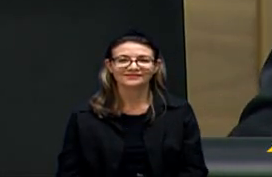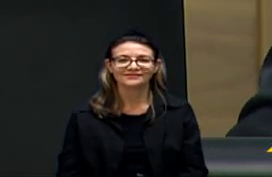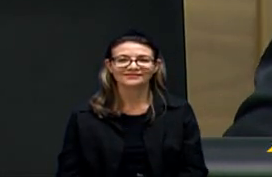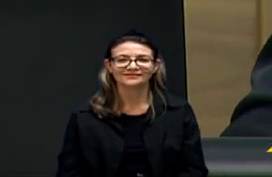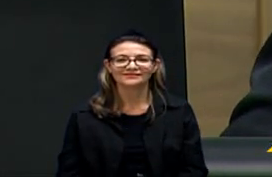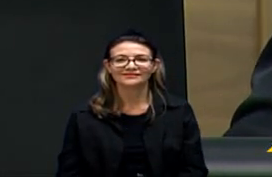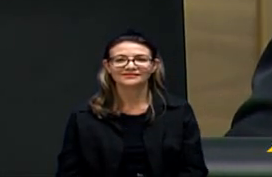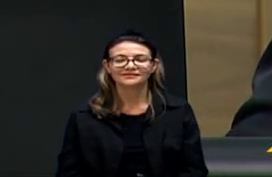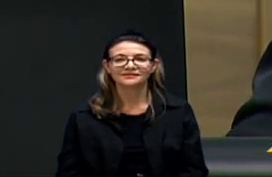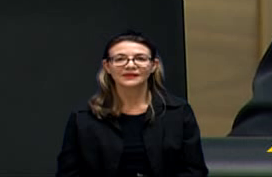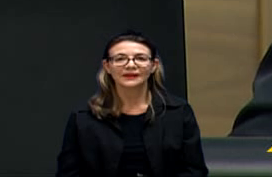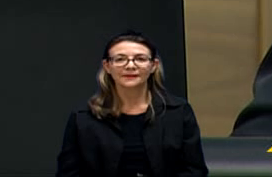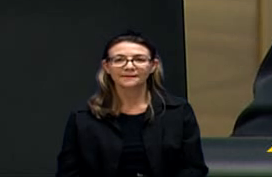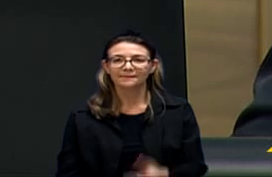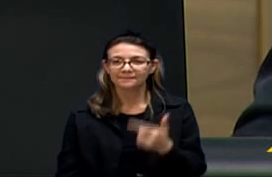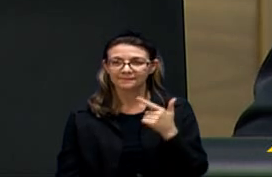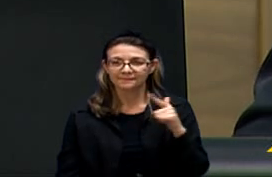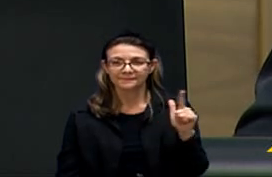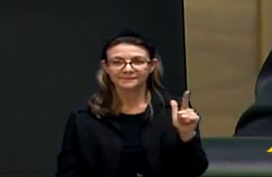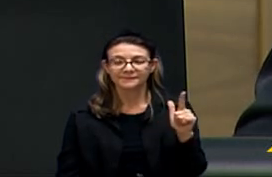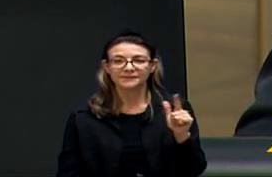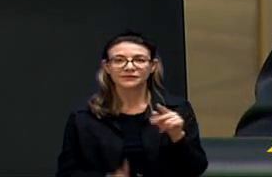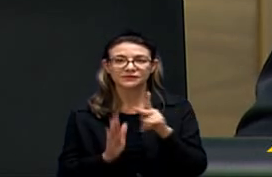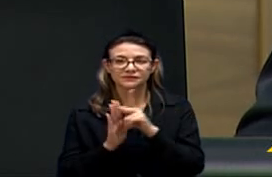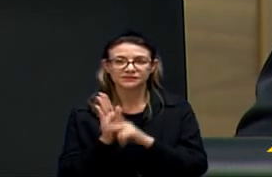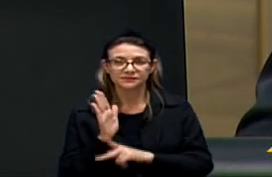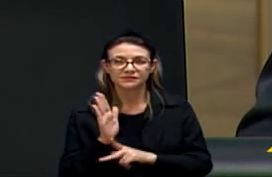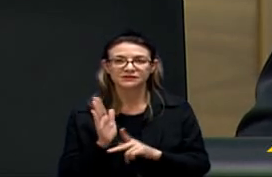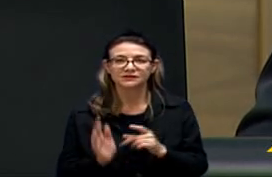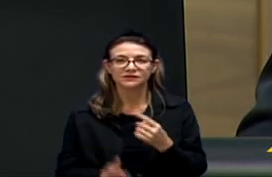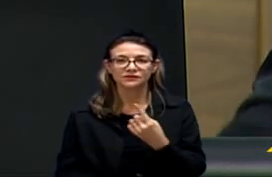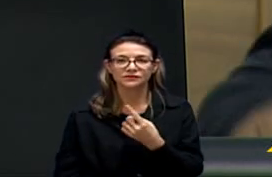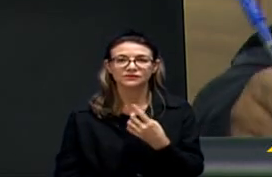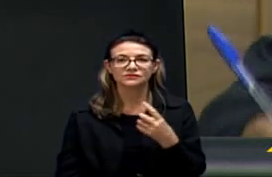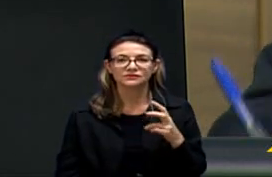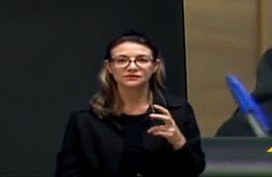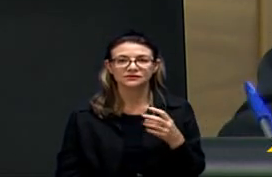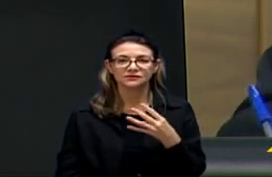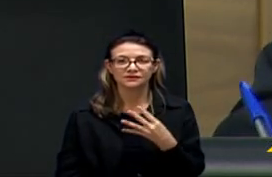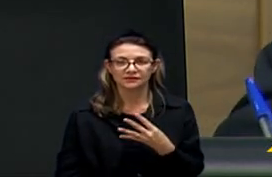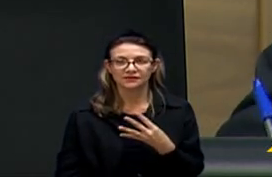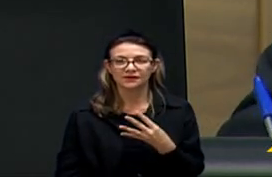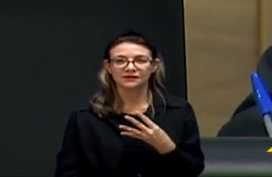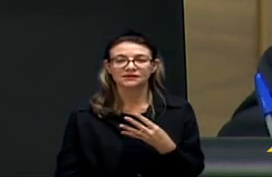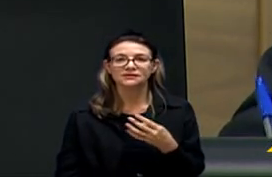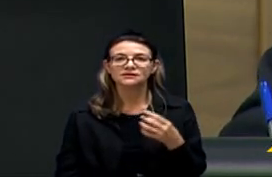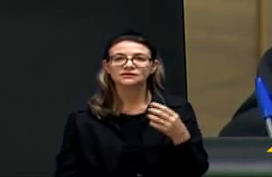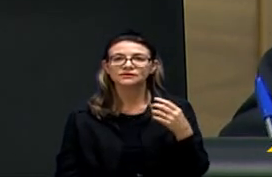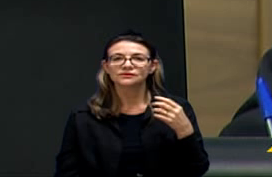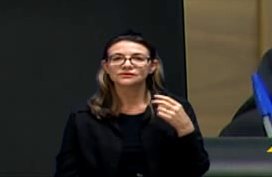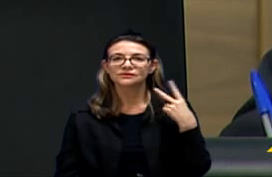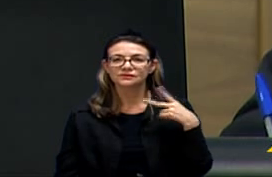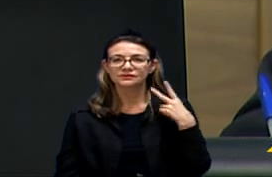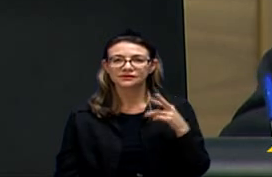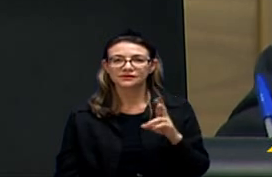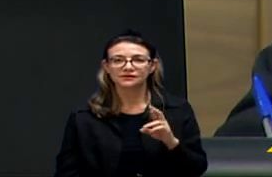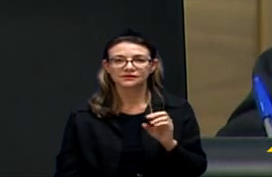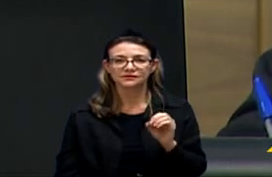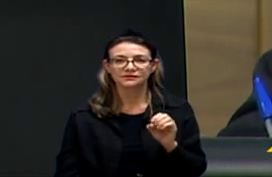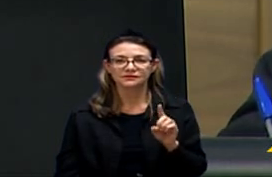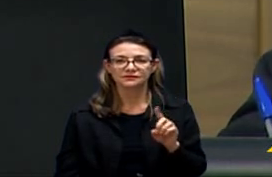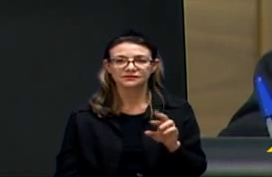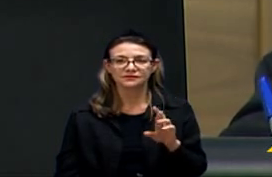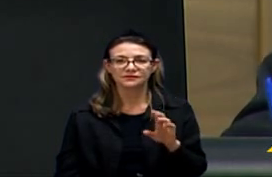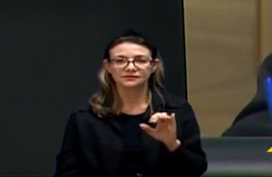João próximo projeto é o projeto 154/2022 do vereador Rodrigo Treviso que autoriza o poder